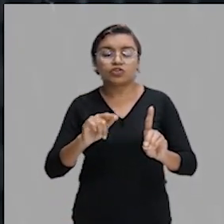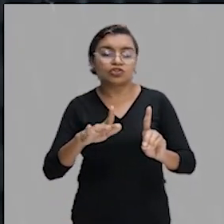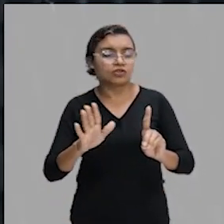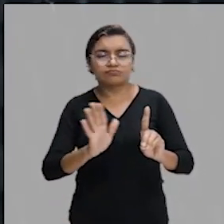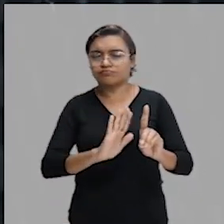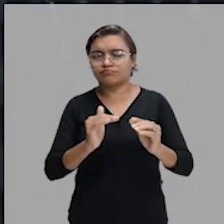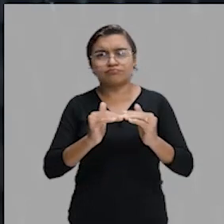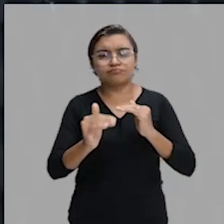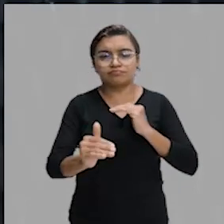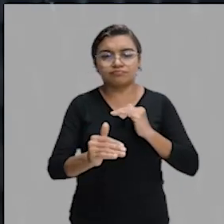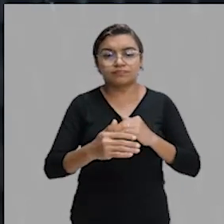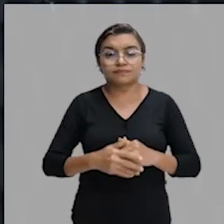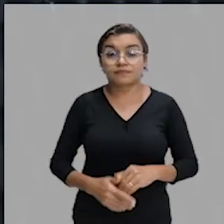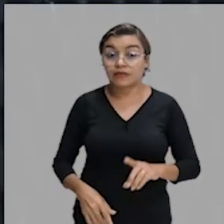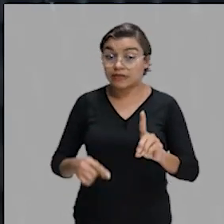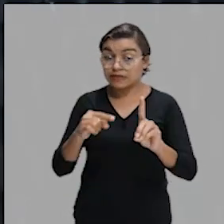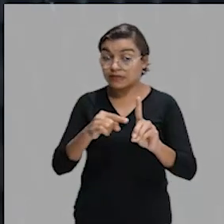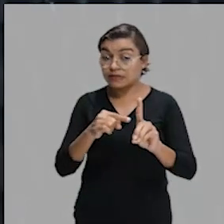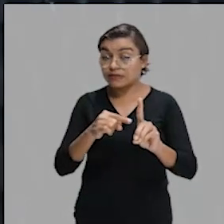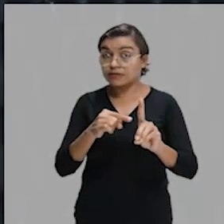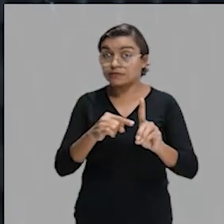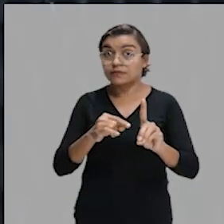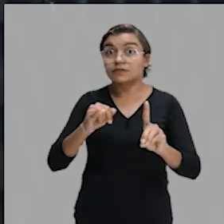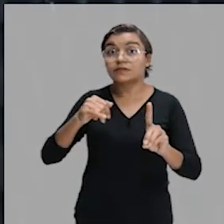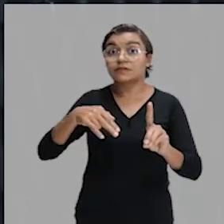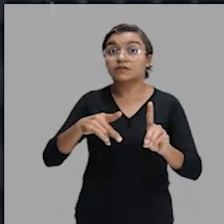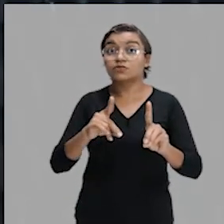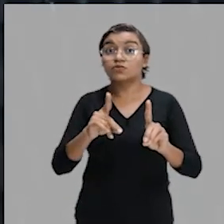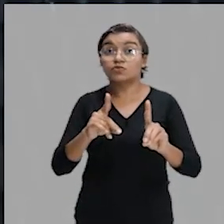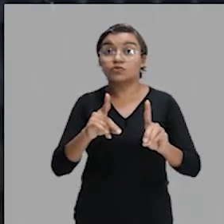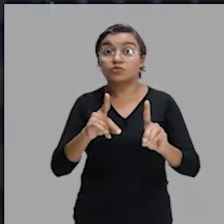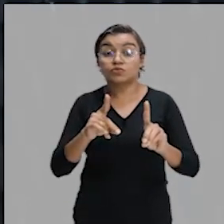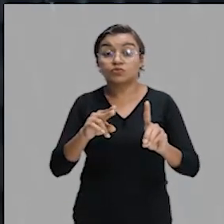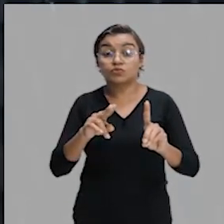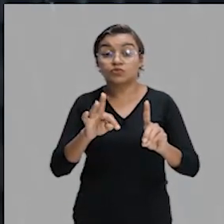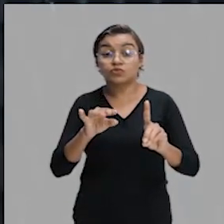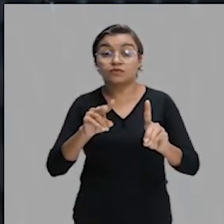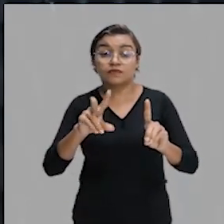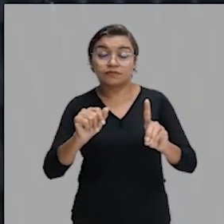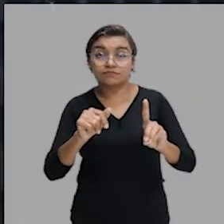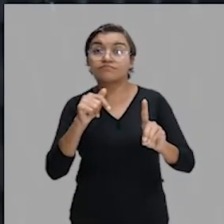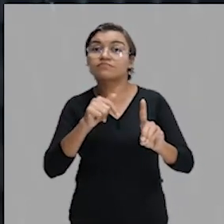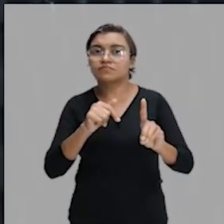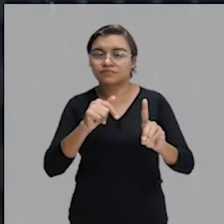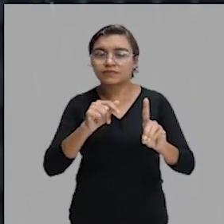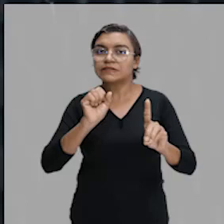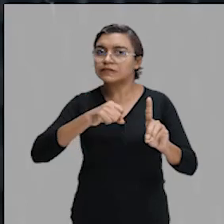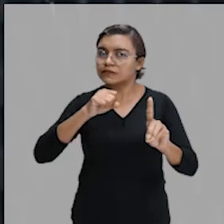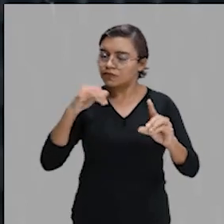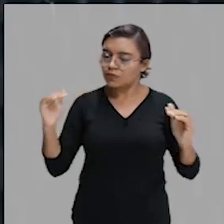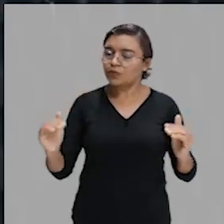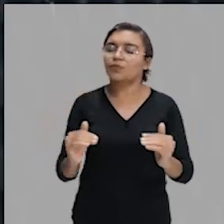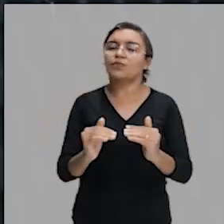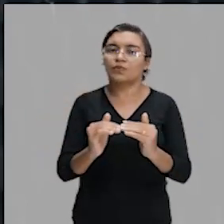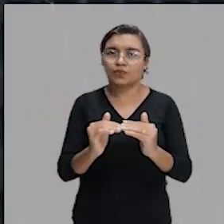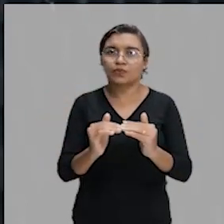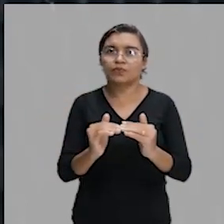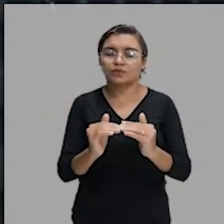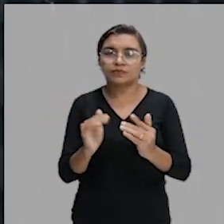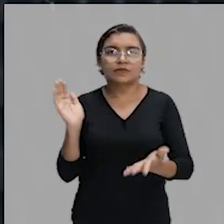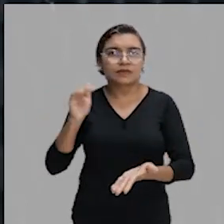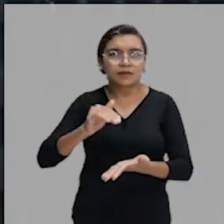você vai marcar a letra D. Obviamente ele está falando aqui de um raciocínio indutivo, tá? Termina no